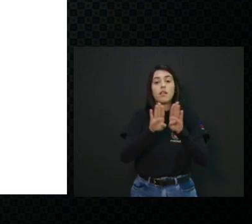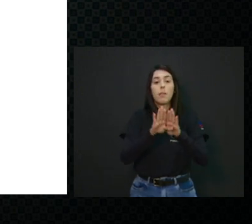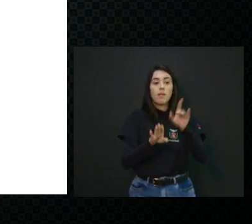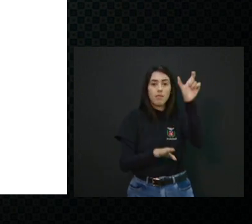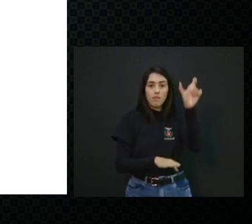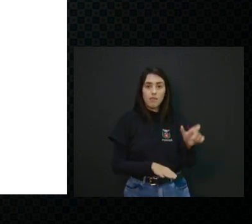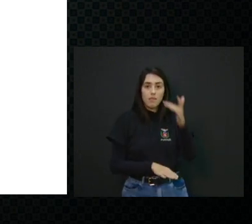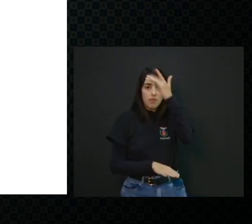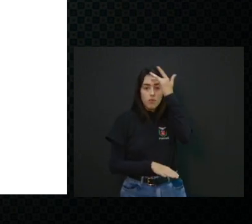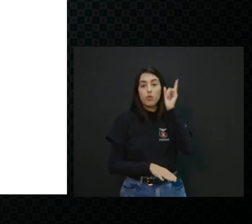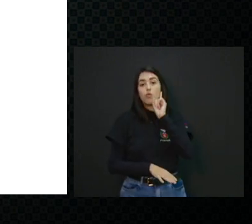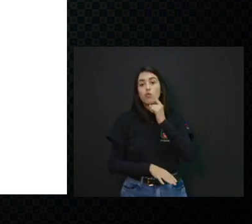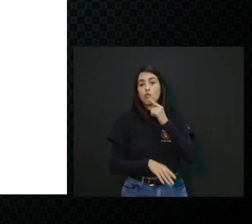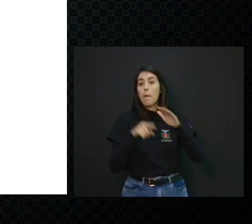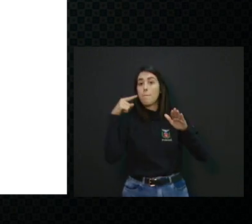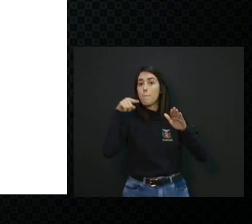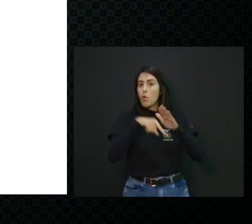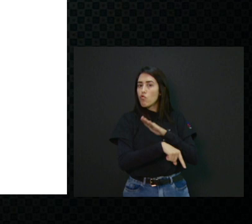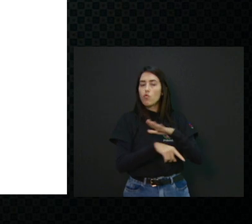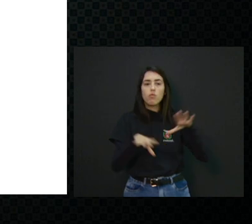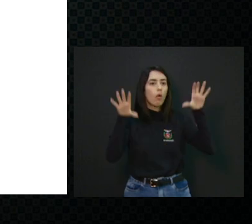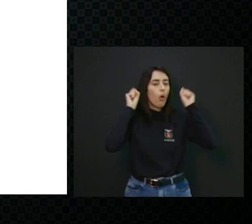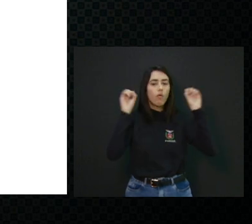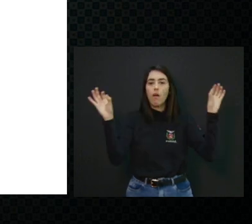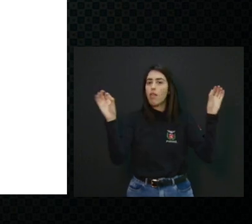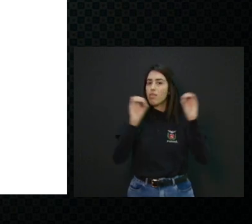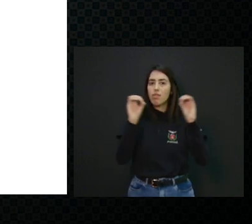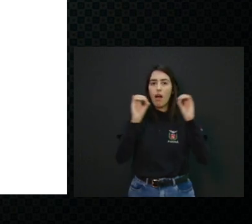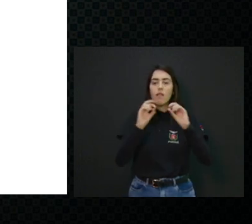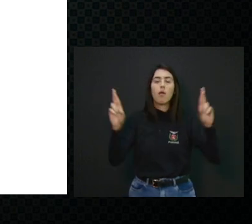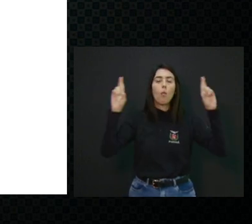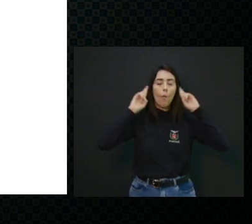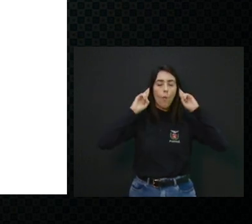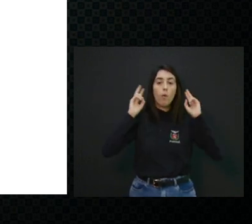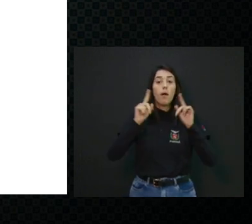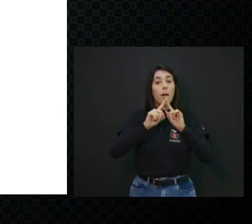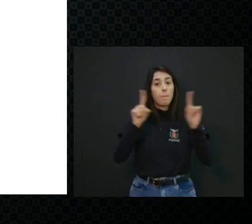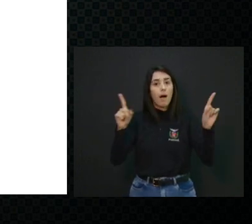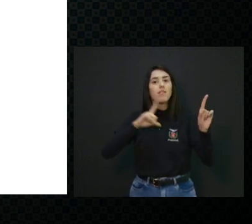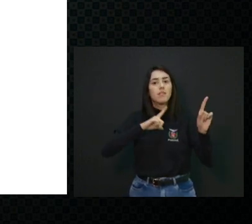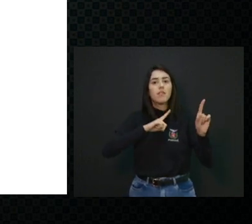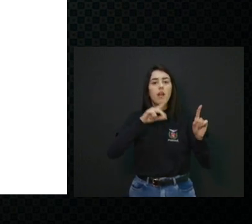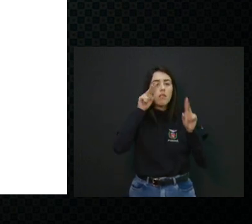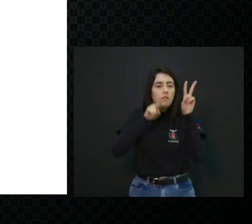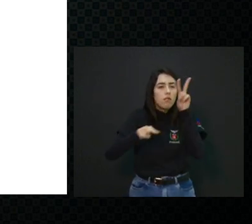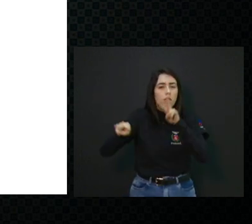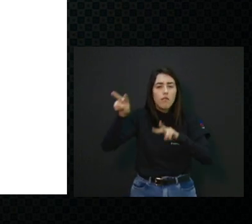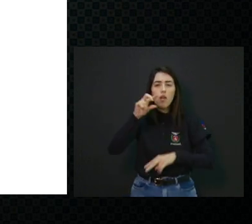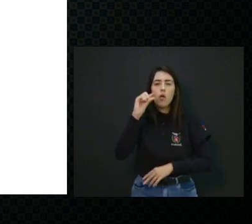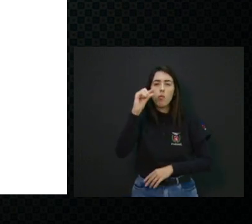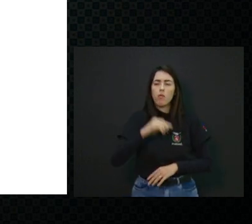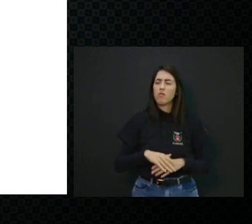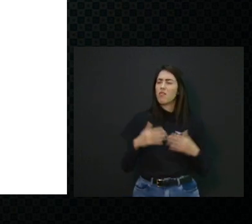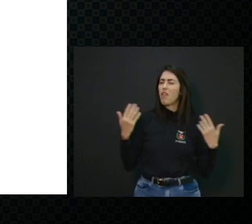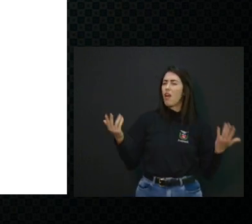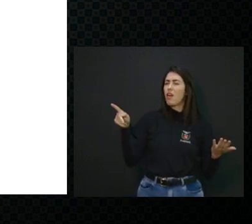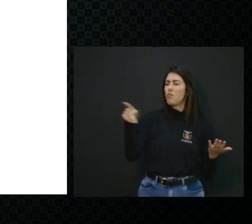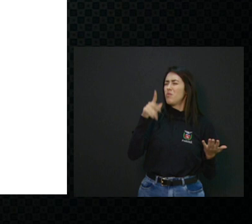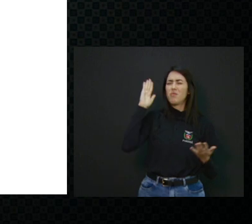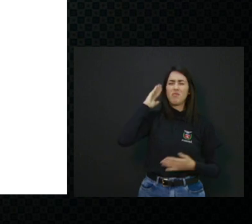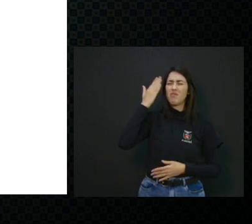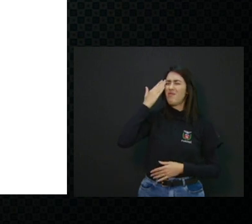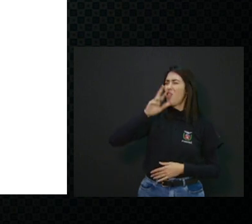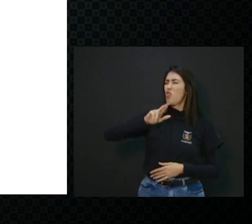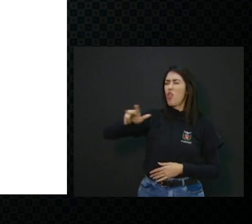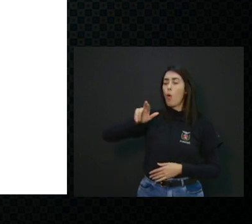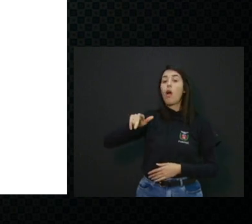surdez profunda, não ouve nada, mas ele tem um resíduo visual. Ai, professora, então não é surdo-cegueira?